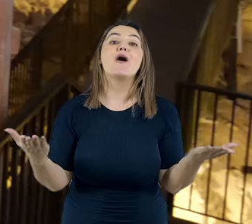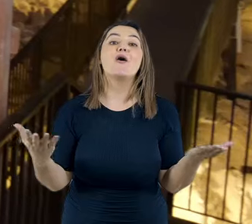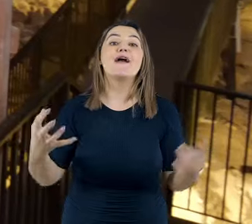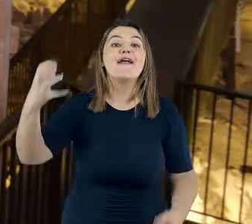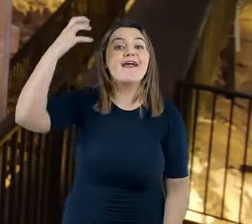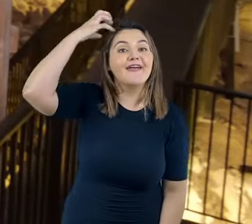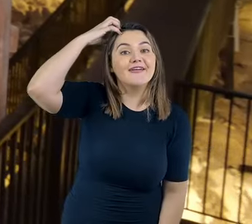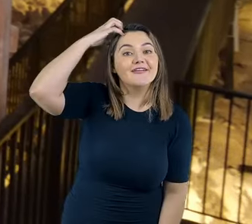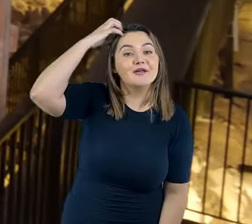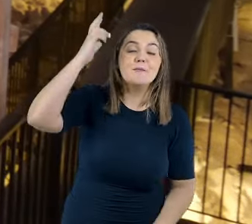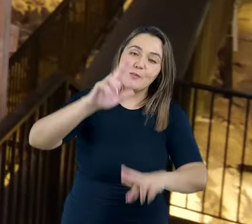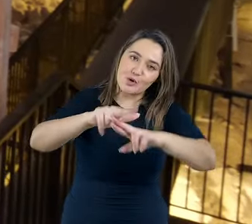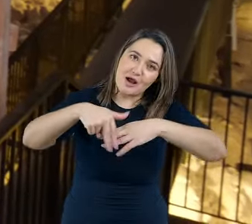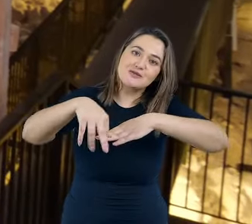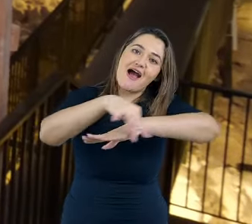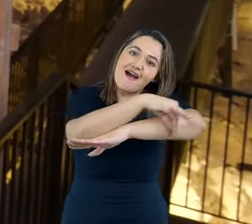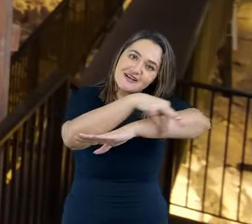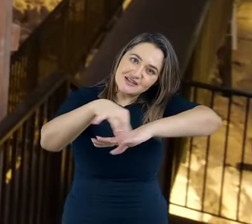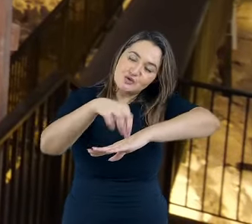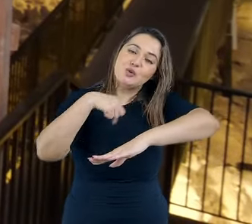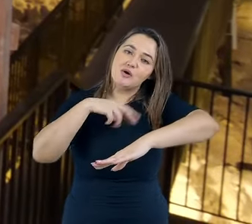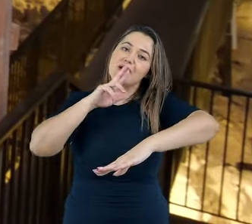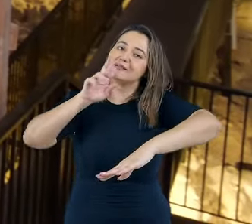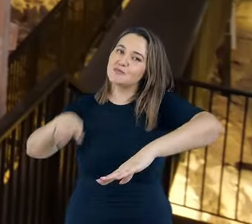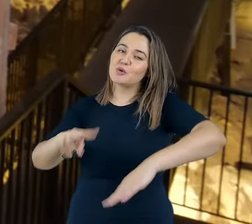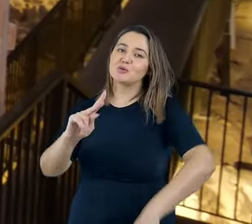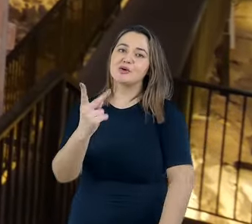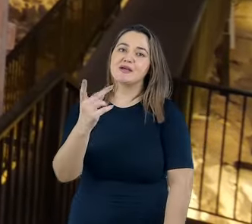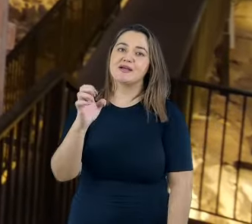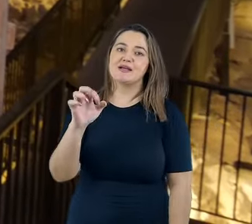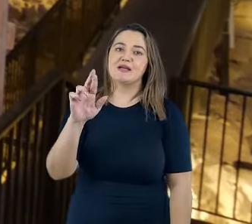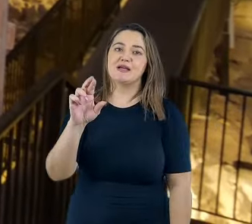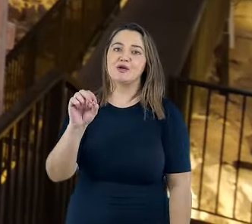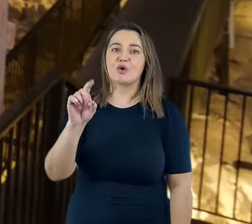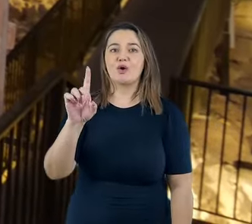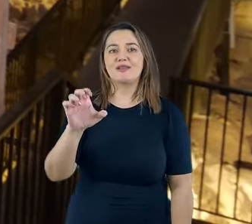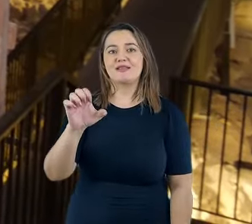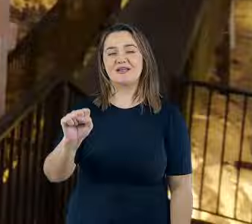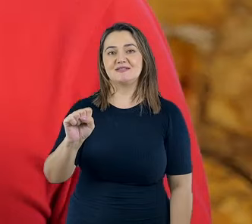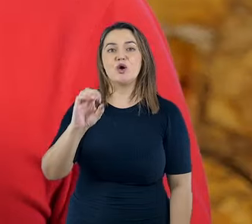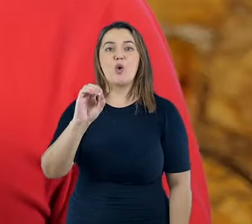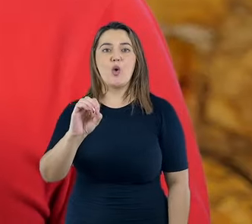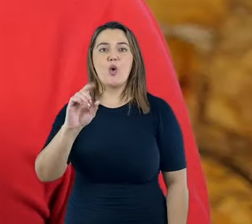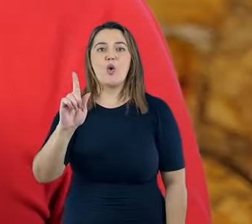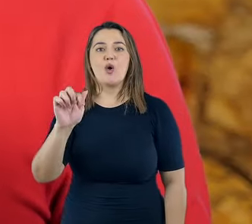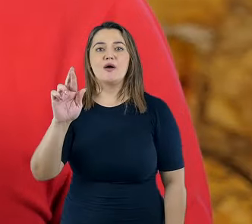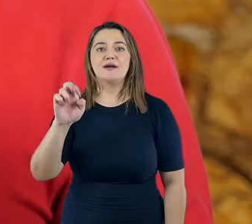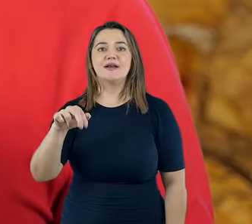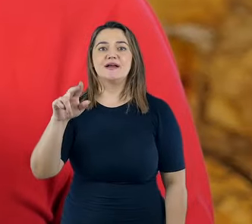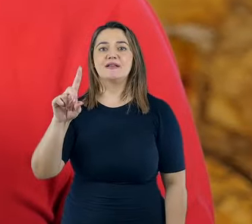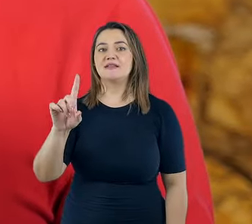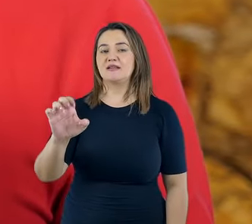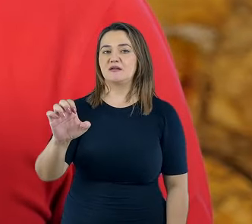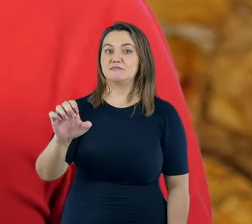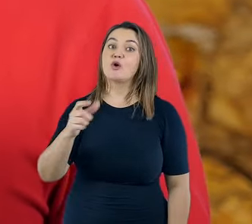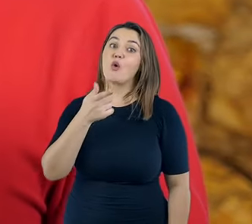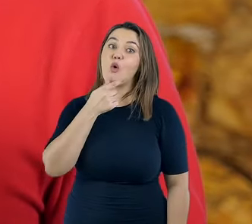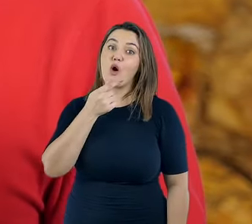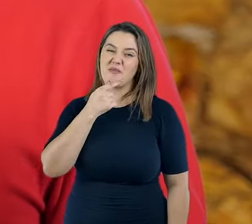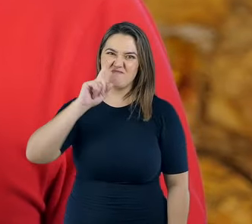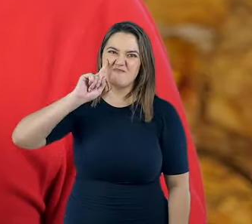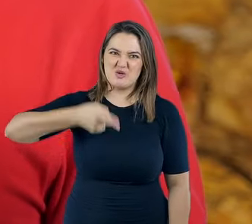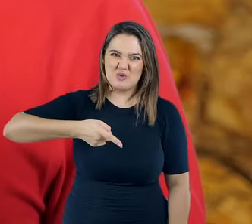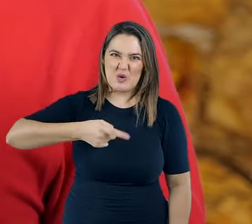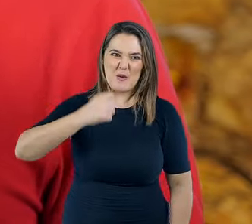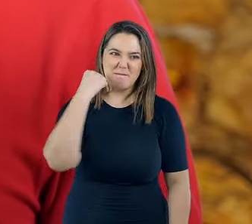pela arquitetura, eu não tenho outro candidato senão o rei Herodes o Grande. Aquele Herodes que mandou matar as